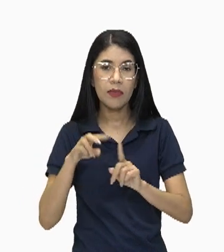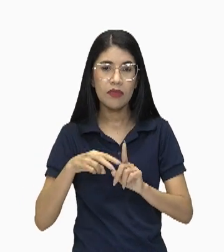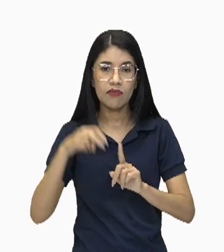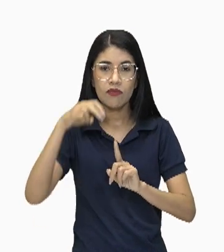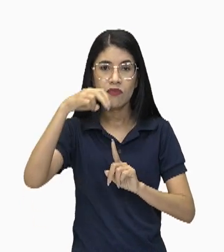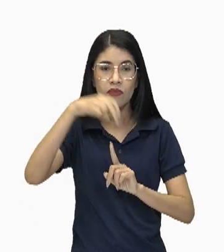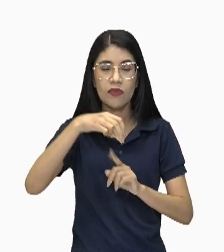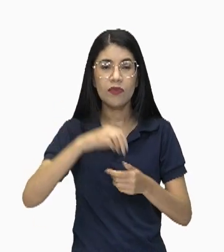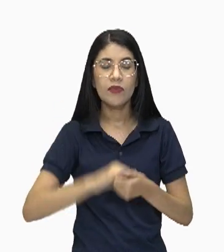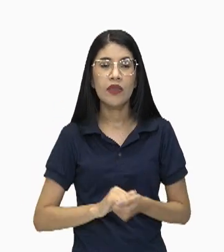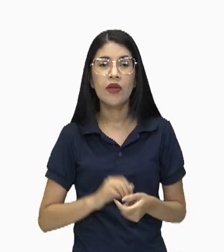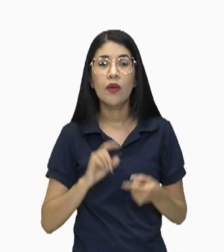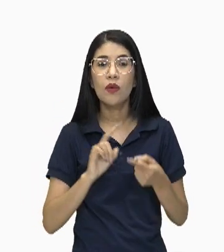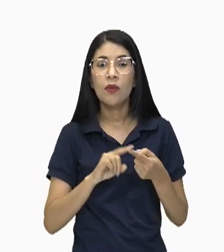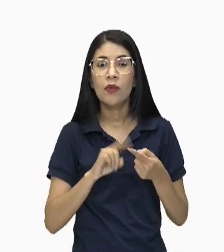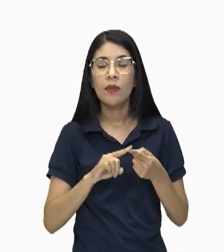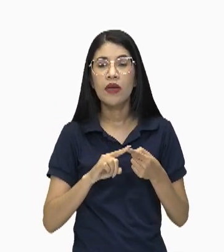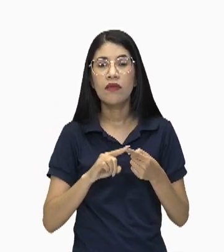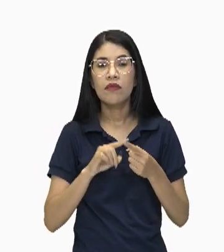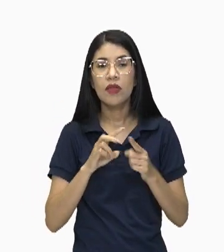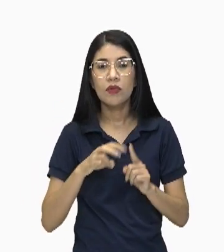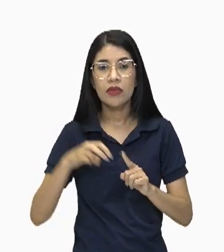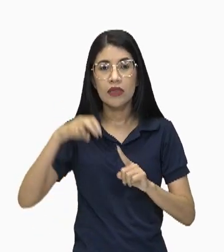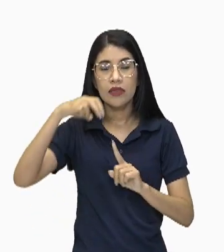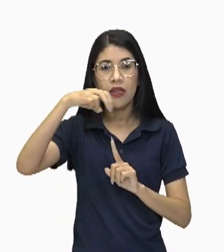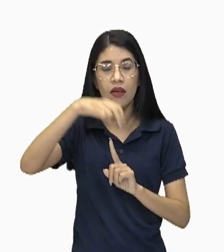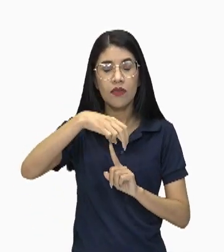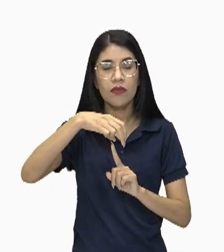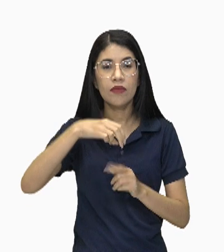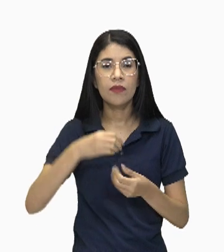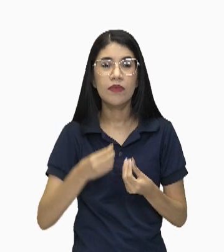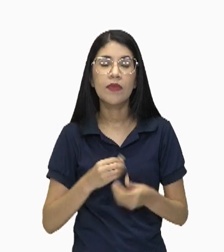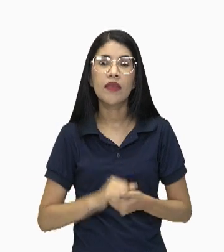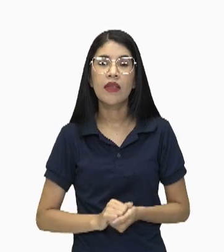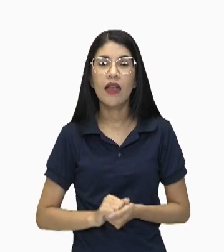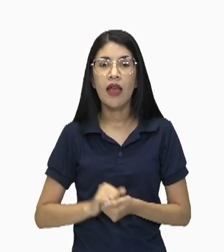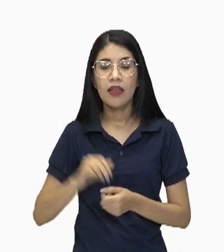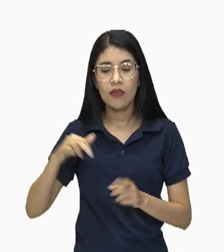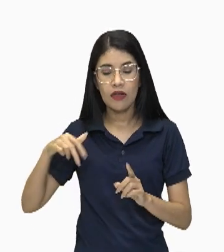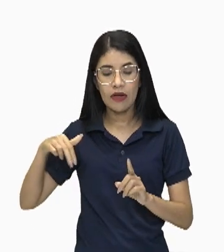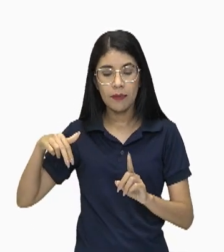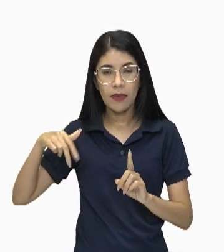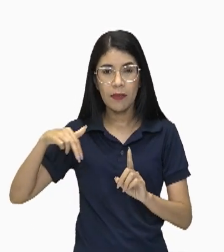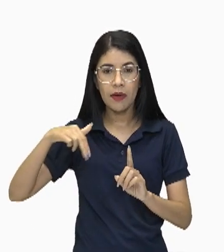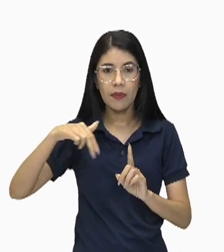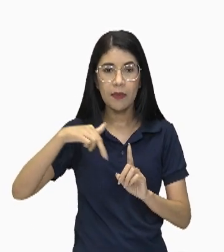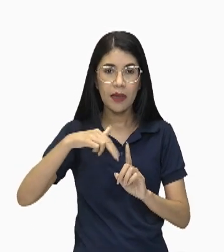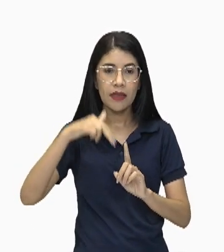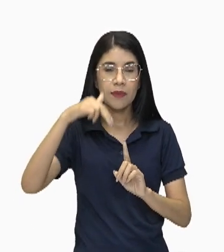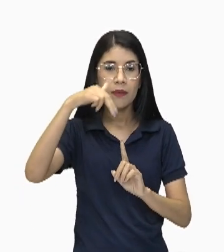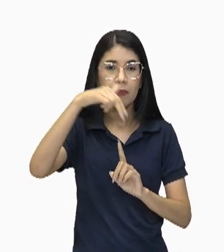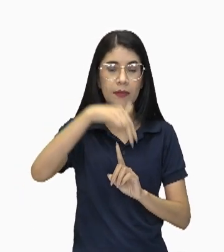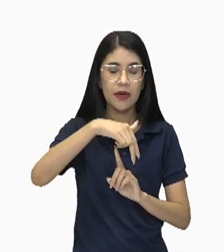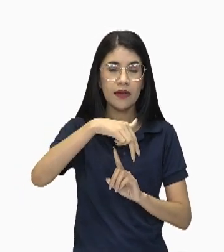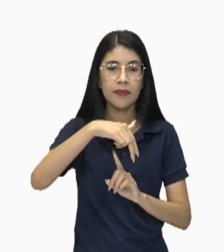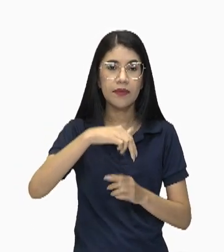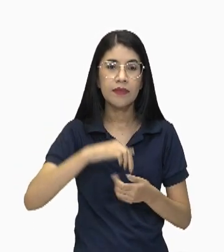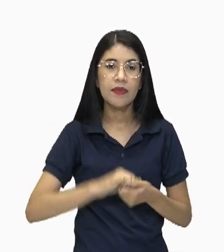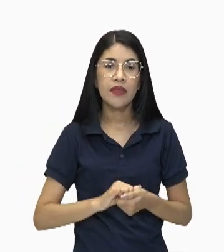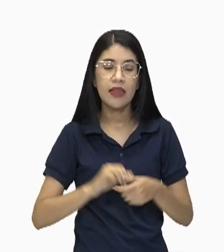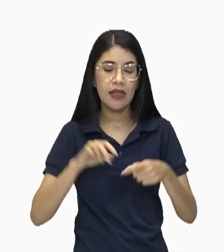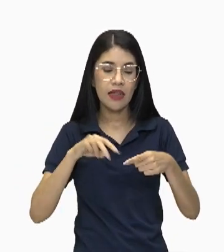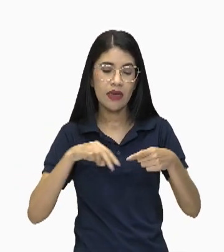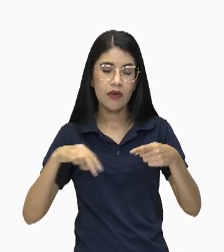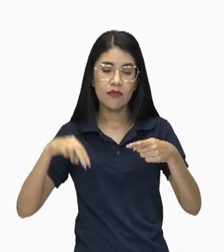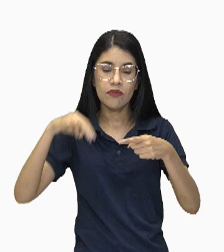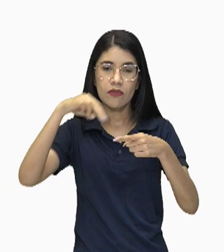em altura. No salto em altura, os atletas correm em direção a uma barra horizontal presa por 2 suportes em